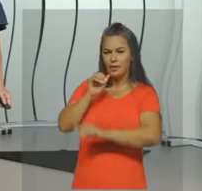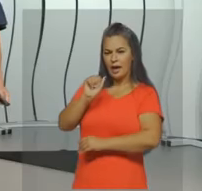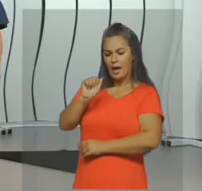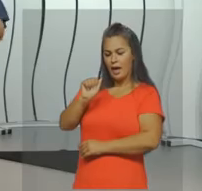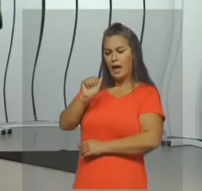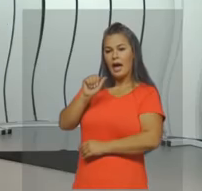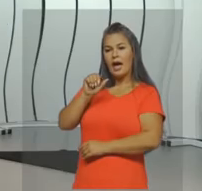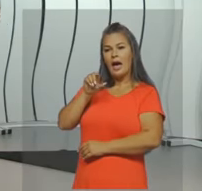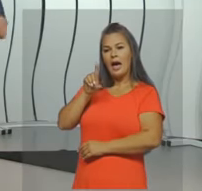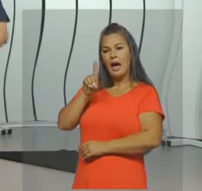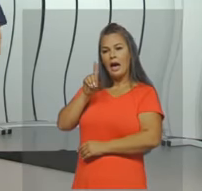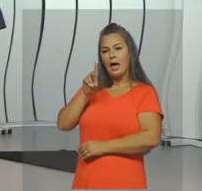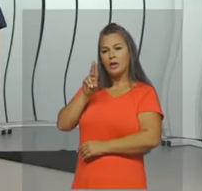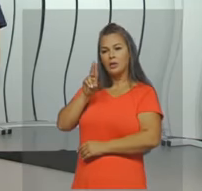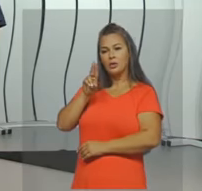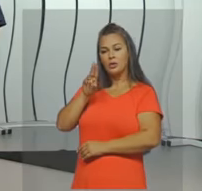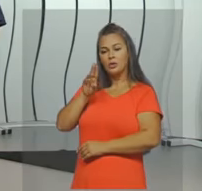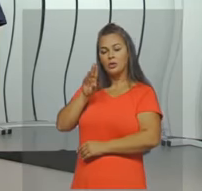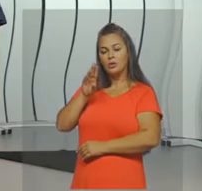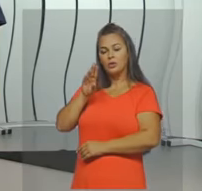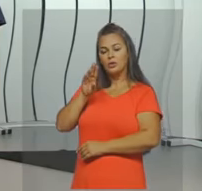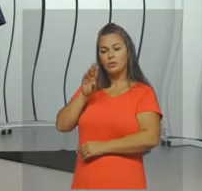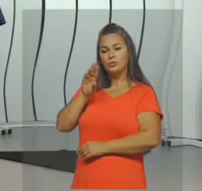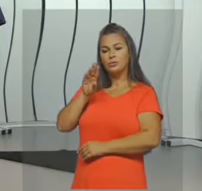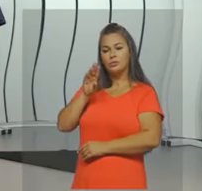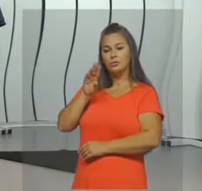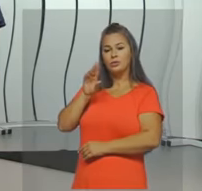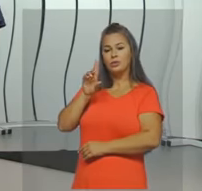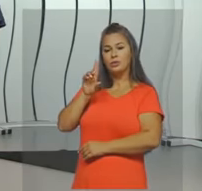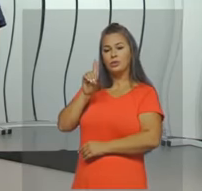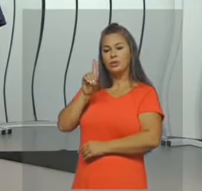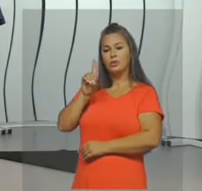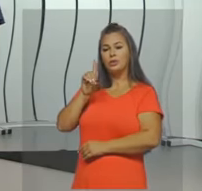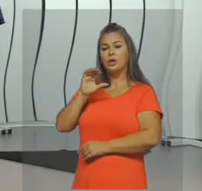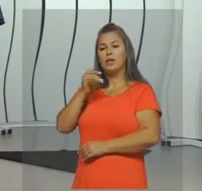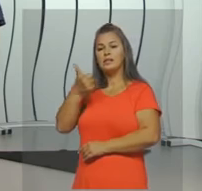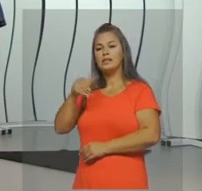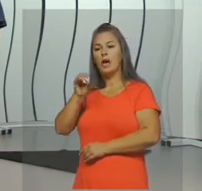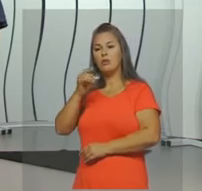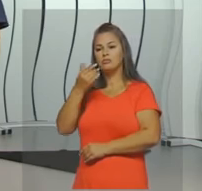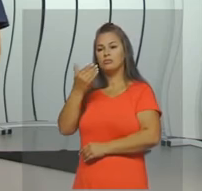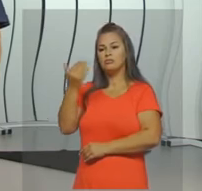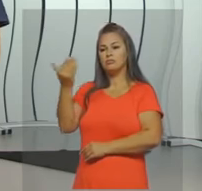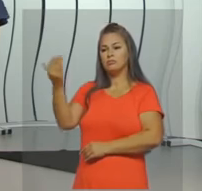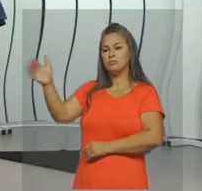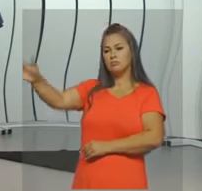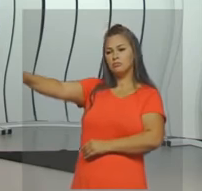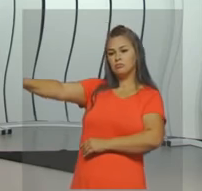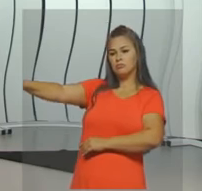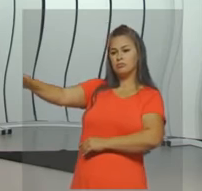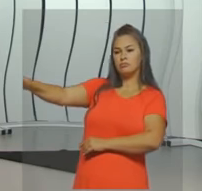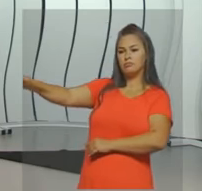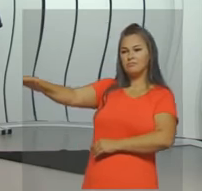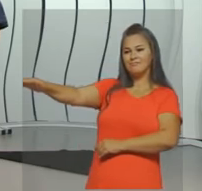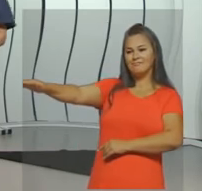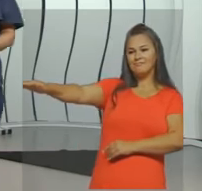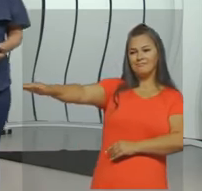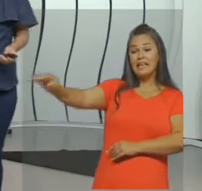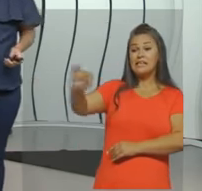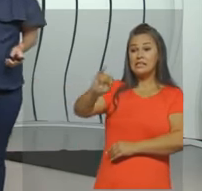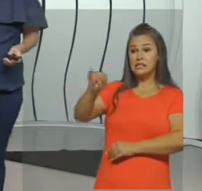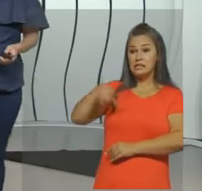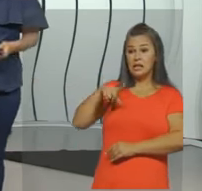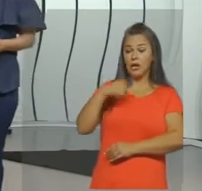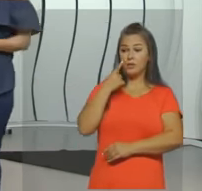a minha mão desse eixo central, adução. Eu posso fazer rotação, né? Então, existem aí